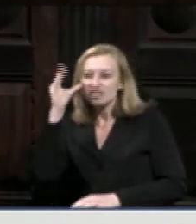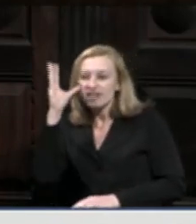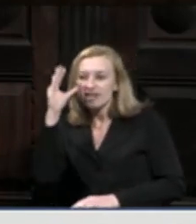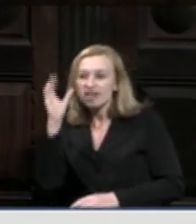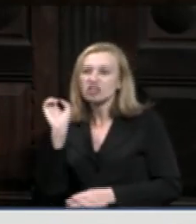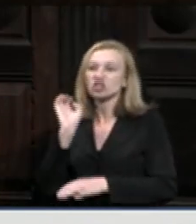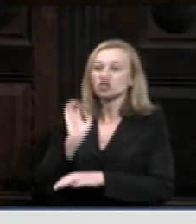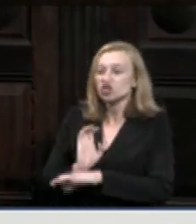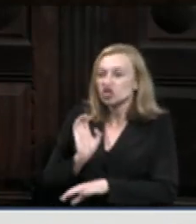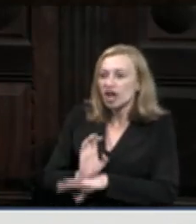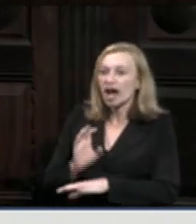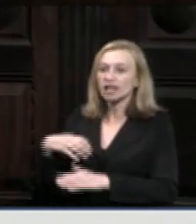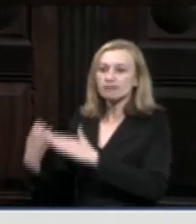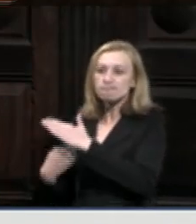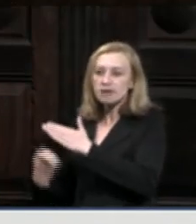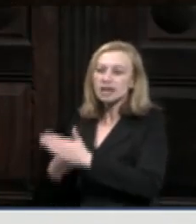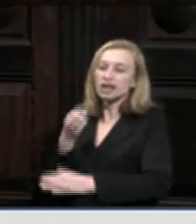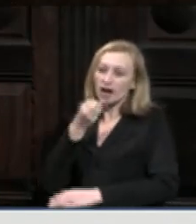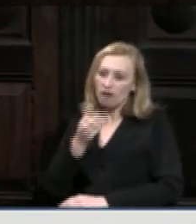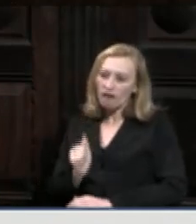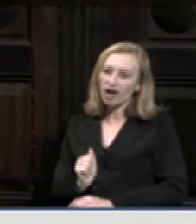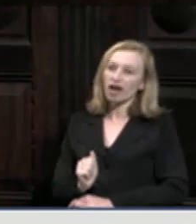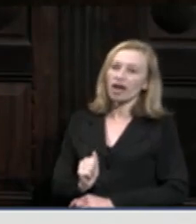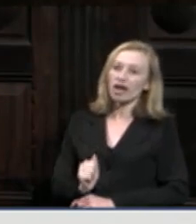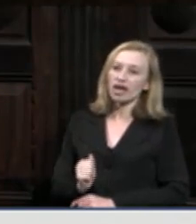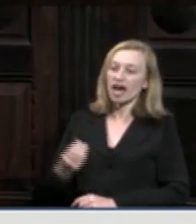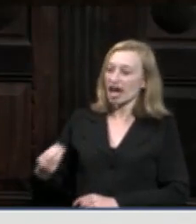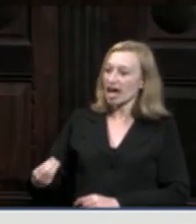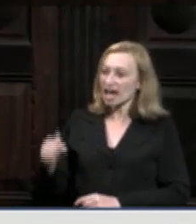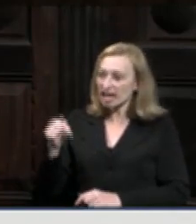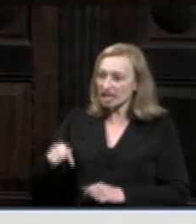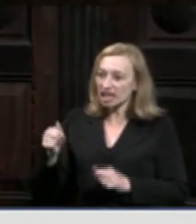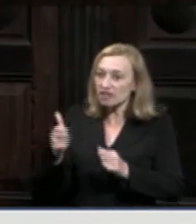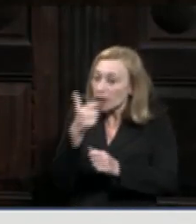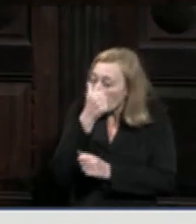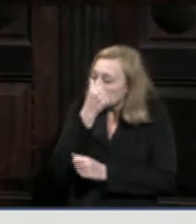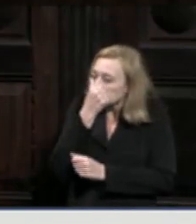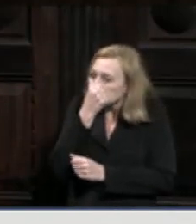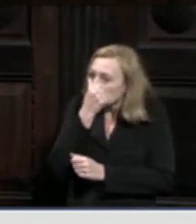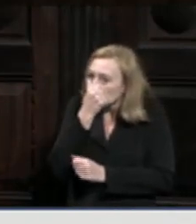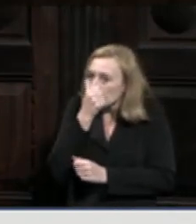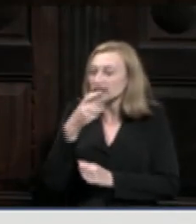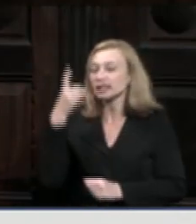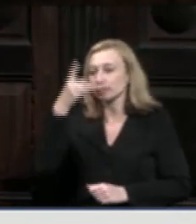do capital, aí isso aqui fica quase que lotado.